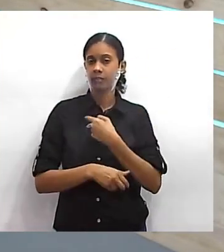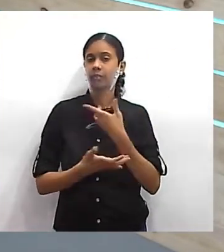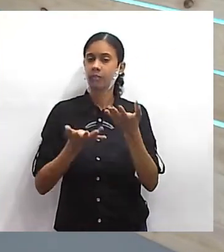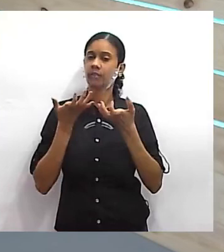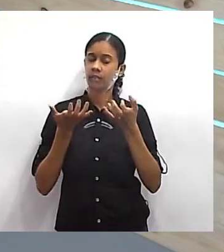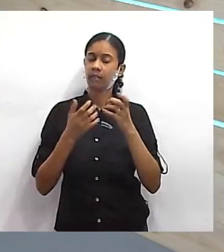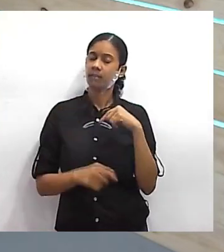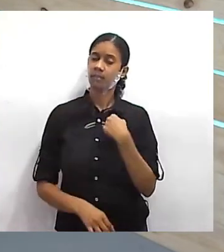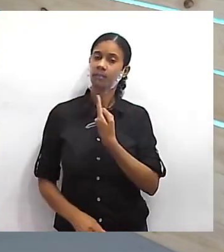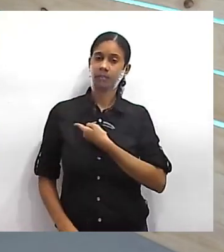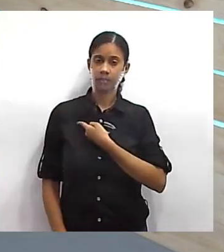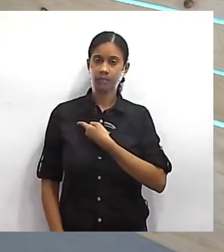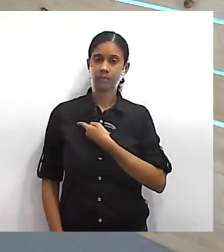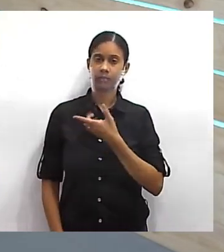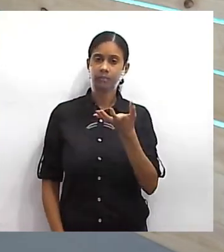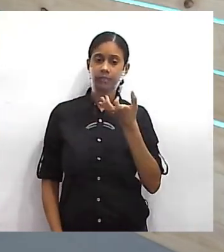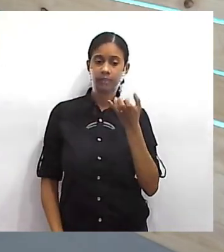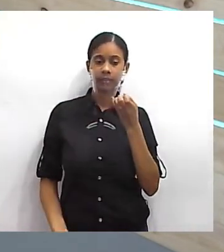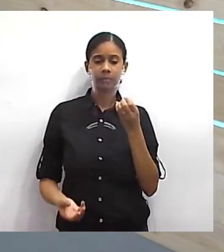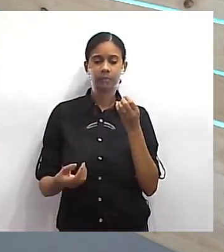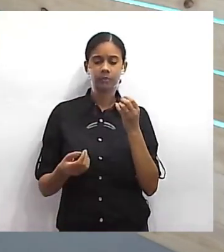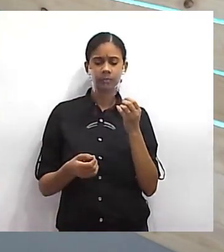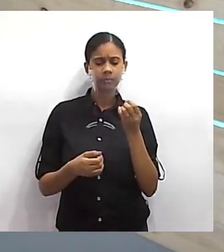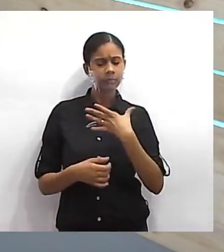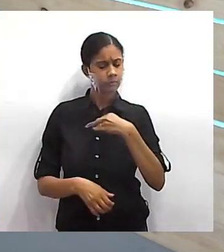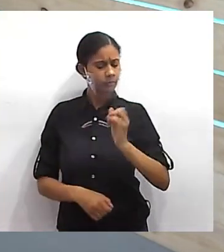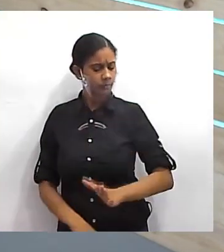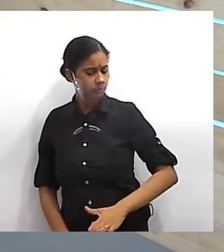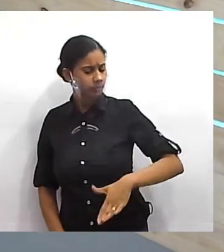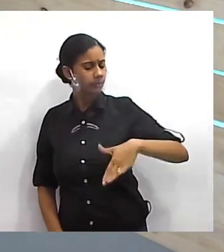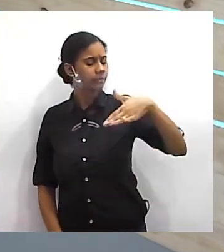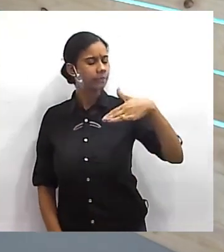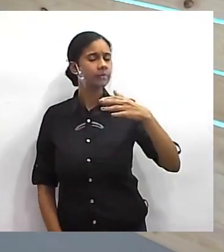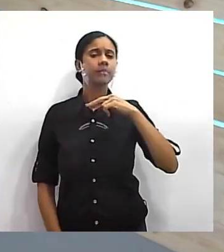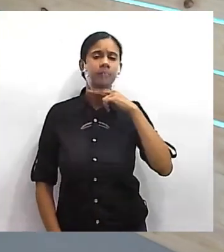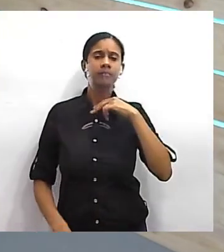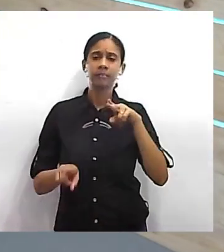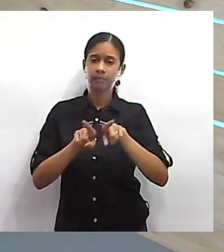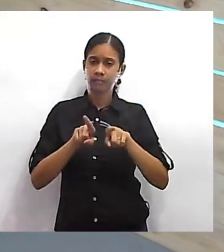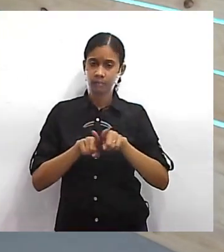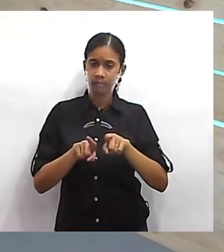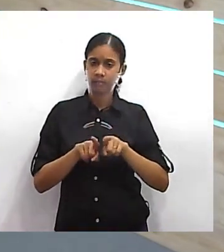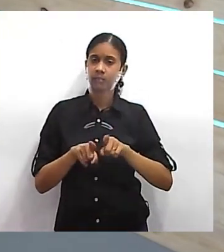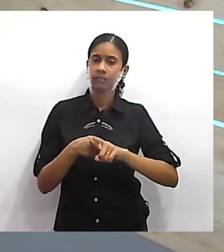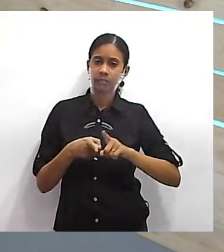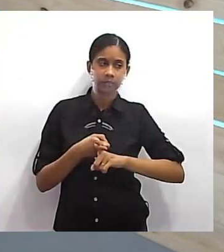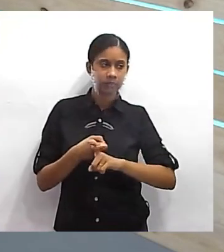nós, queremos criar nossos filhos, netos, enfim. Obrigado, gente.